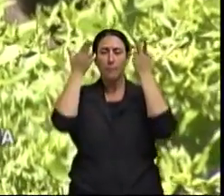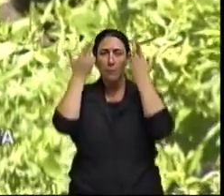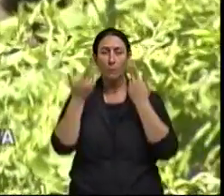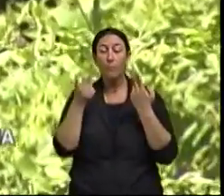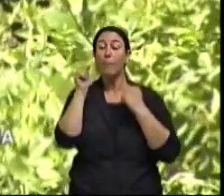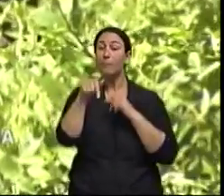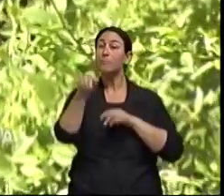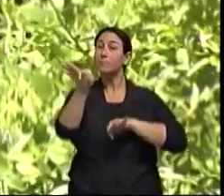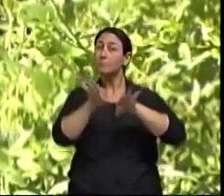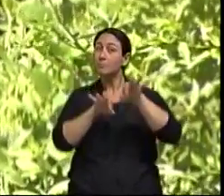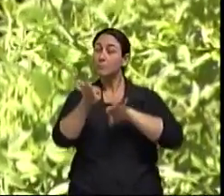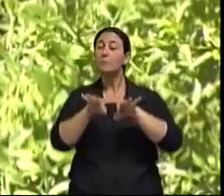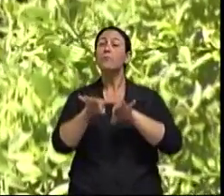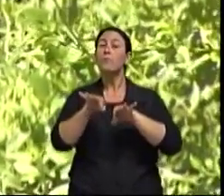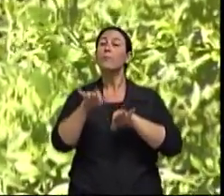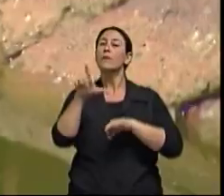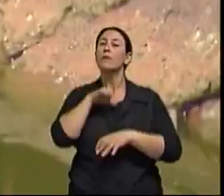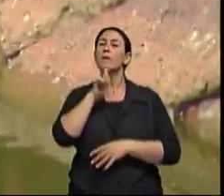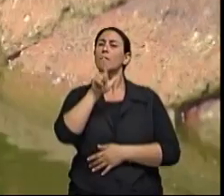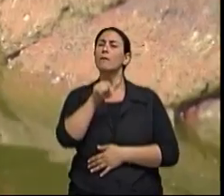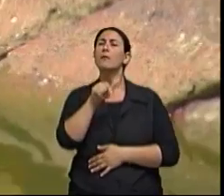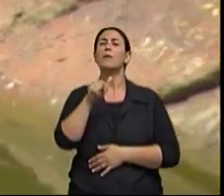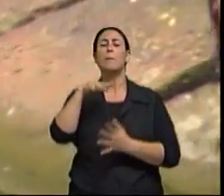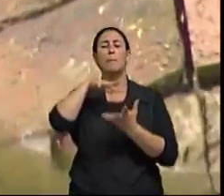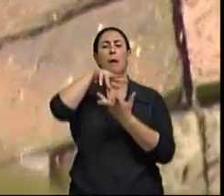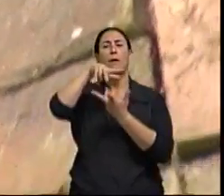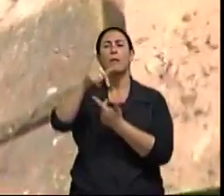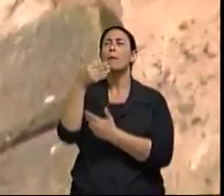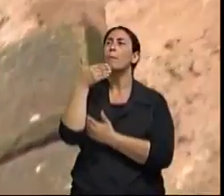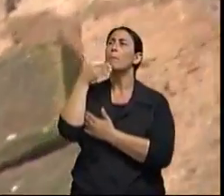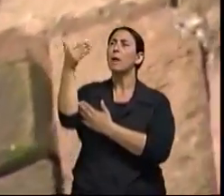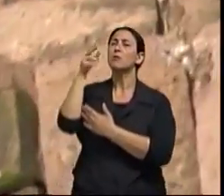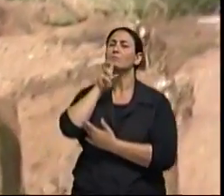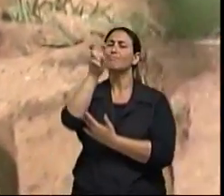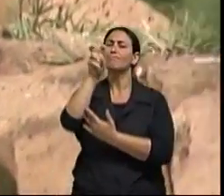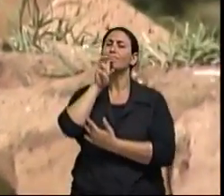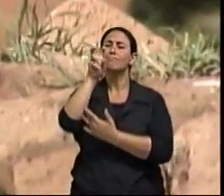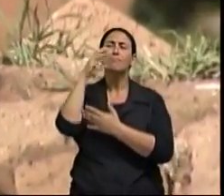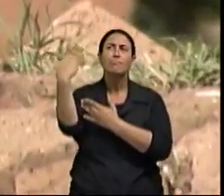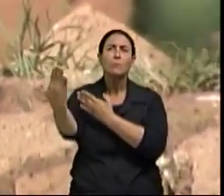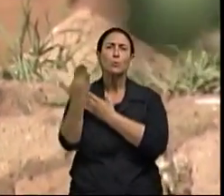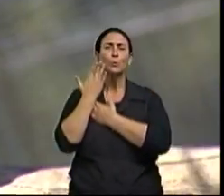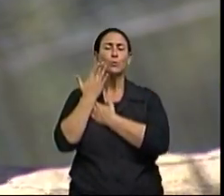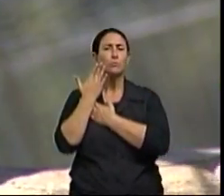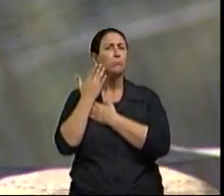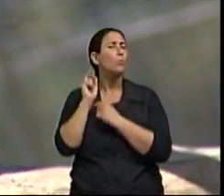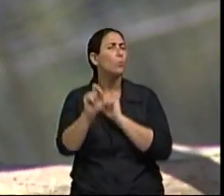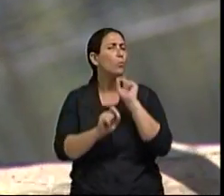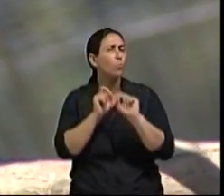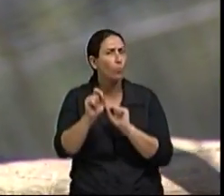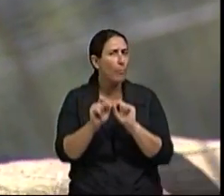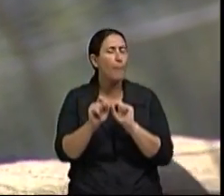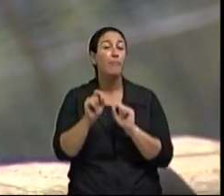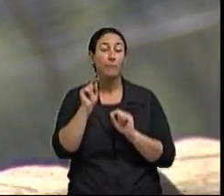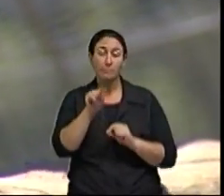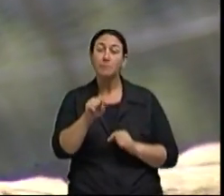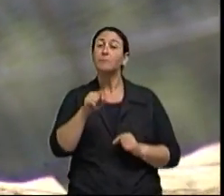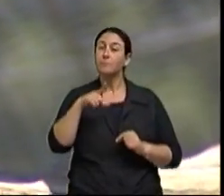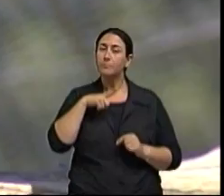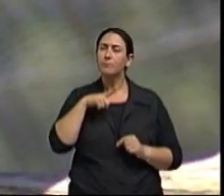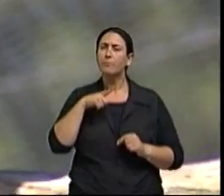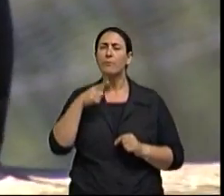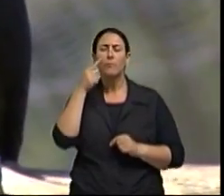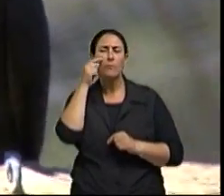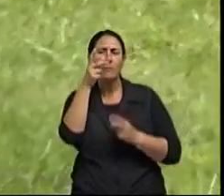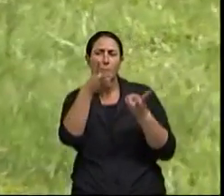projeto O Planeta Pede Socorro. Ações que ajudam a diminuir os impactos ambientais através de uma avaliação dos